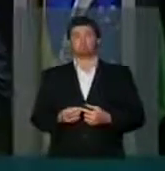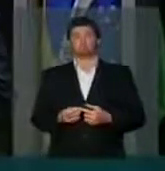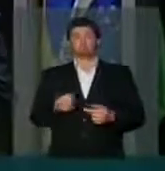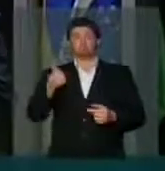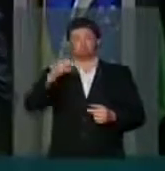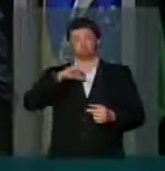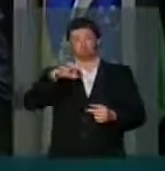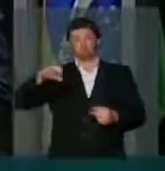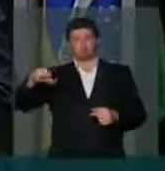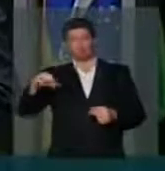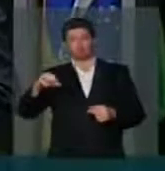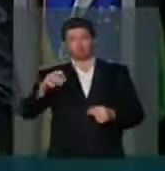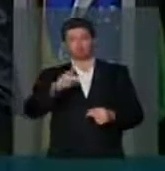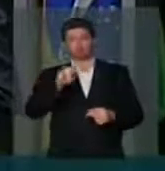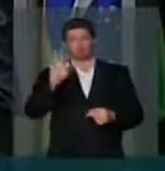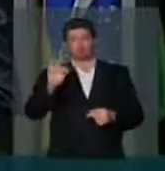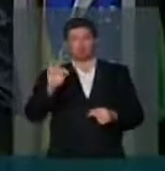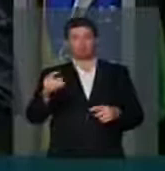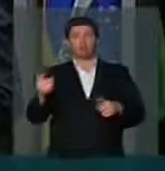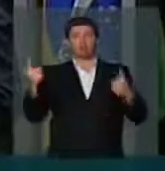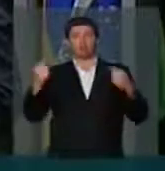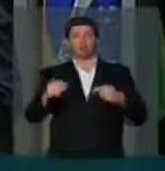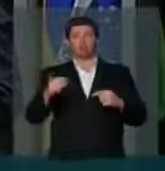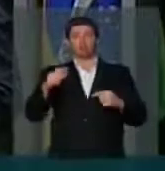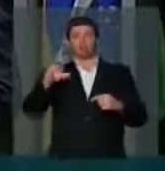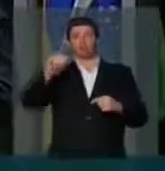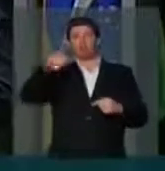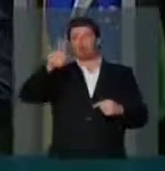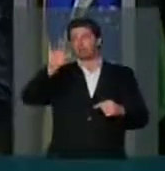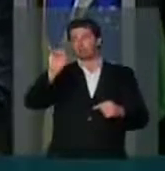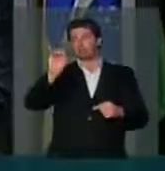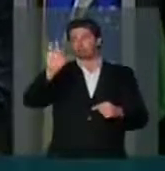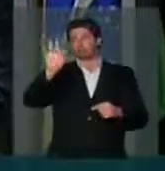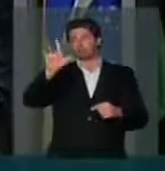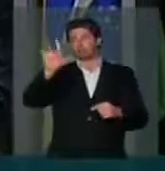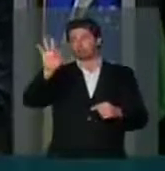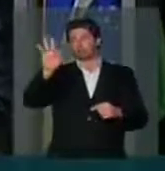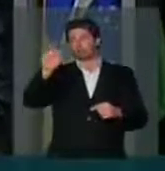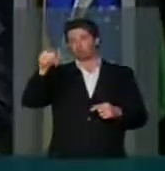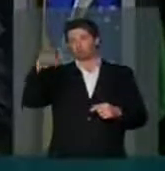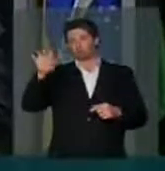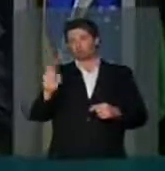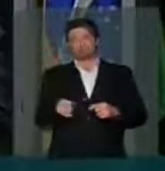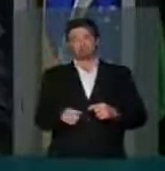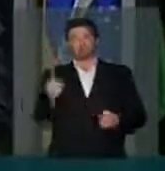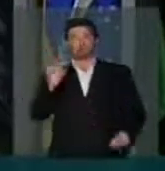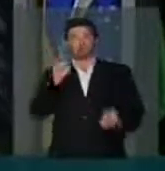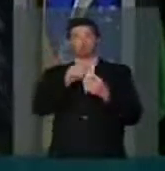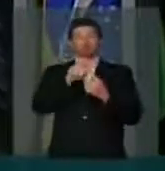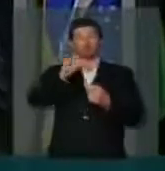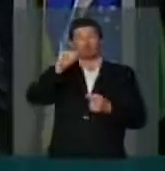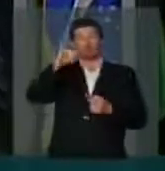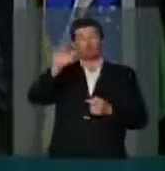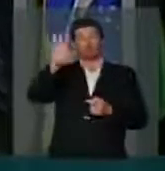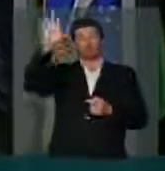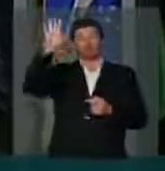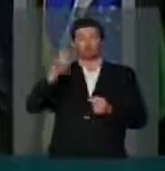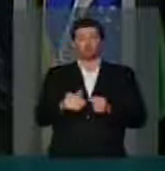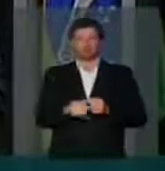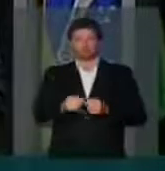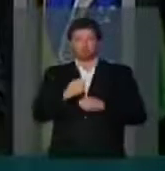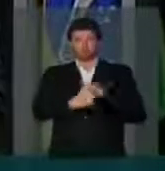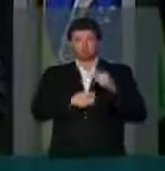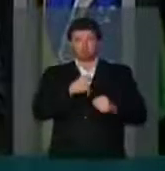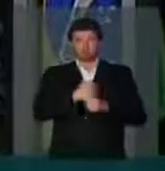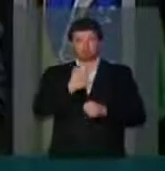PT votou contra a doação do câmbio flutuante. O PT votou contra a doação das metas de inflação. Em 2000,